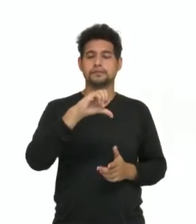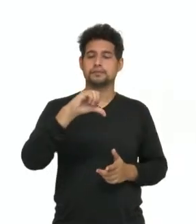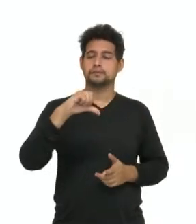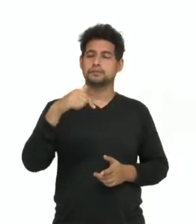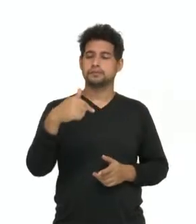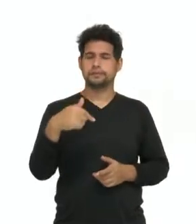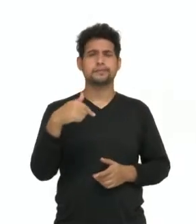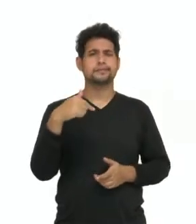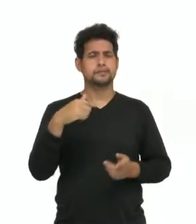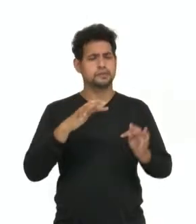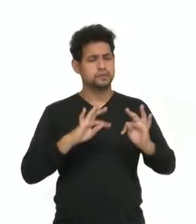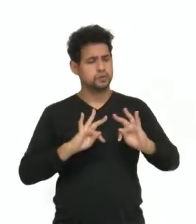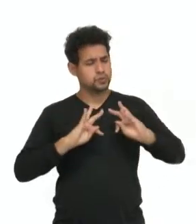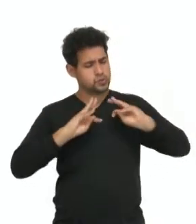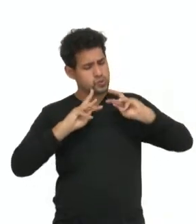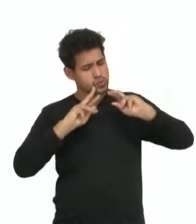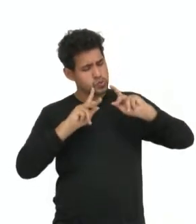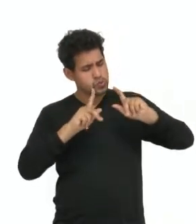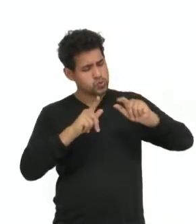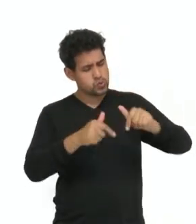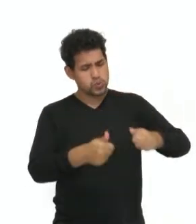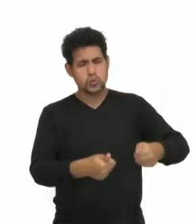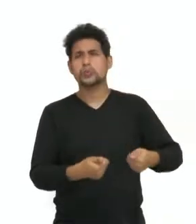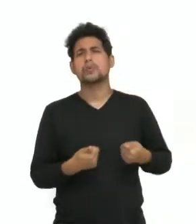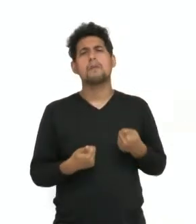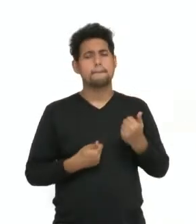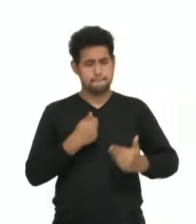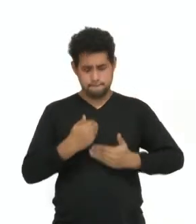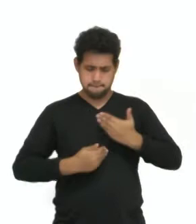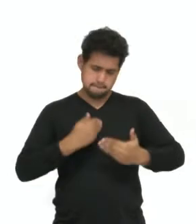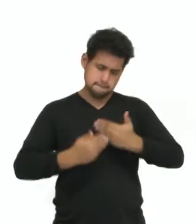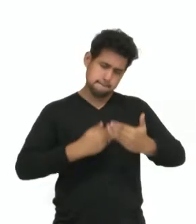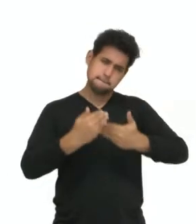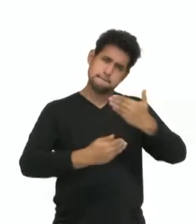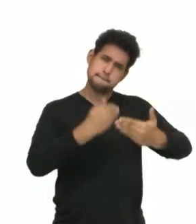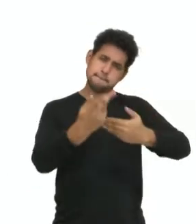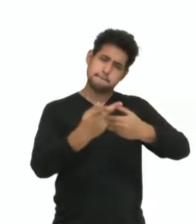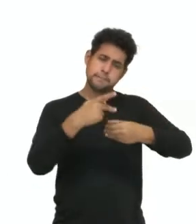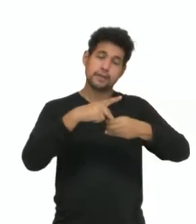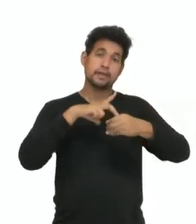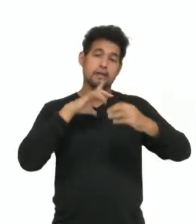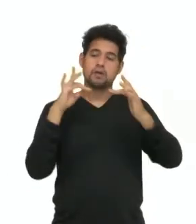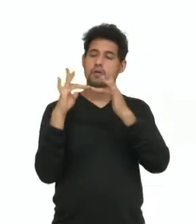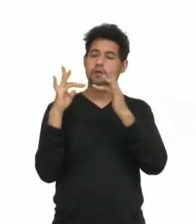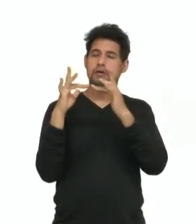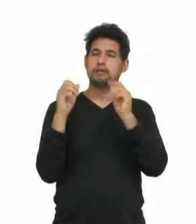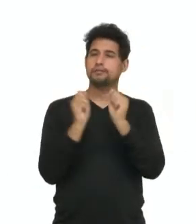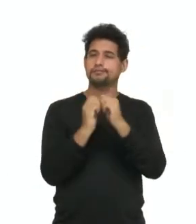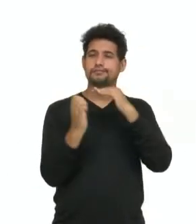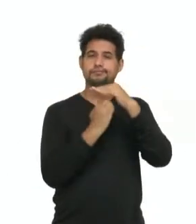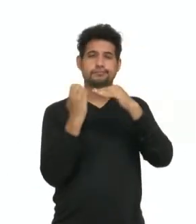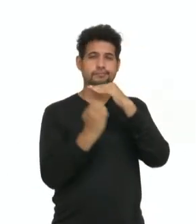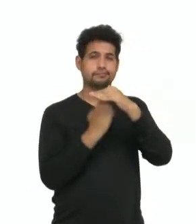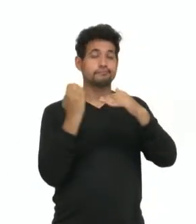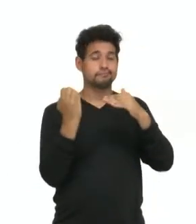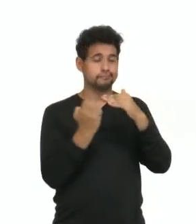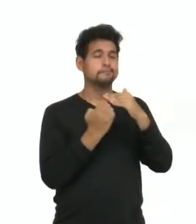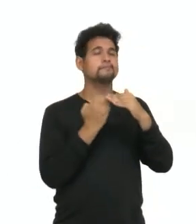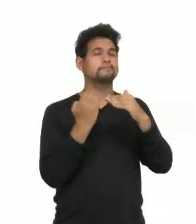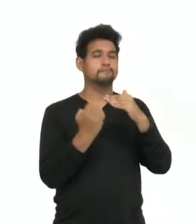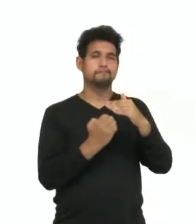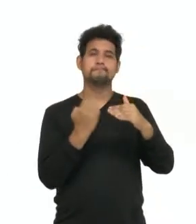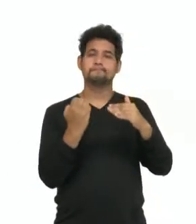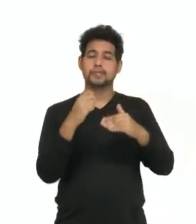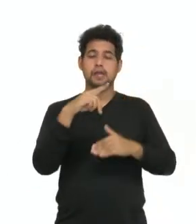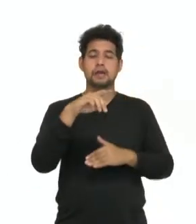1997, todo o processo do petróleo estava ligado à Petrobras, ou seja, era um monopólio. E por meio